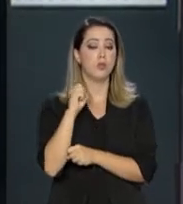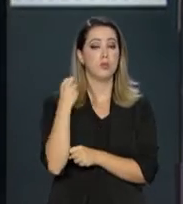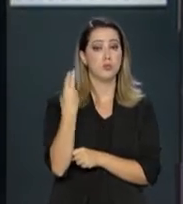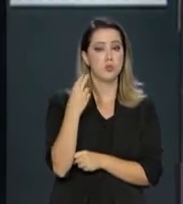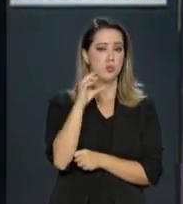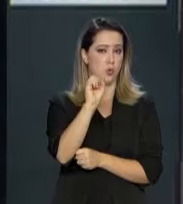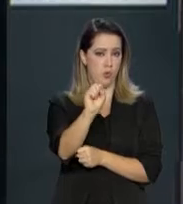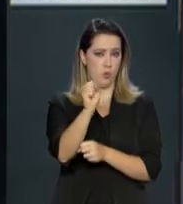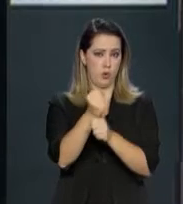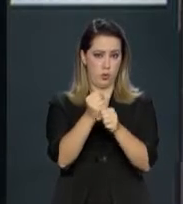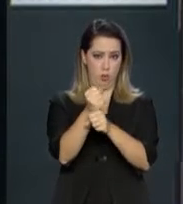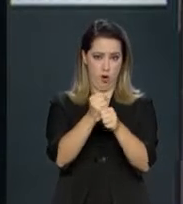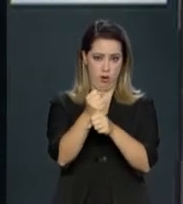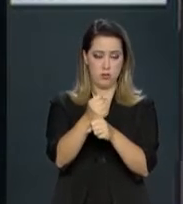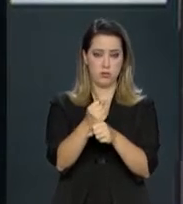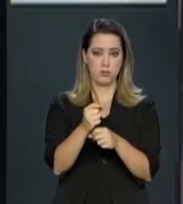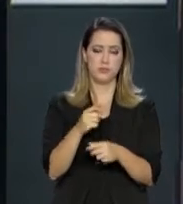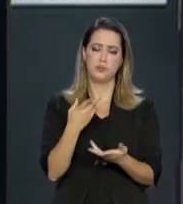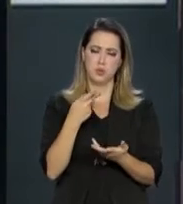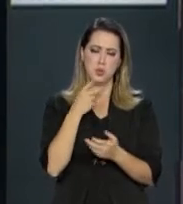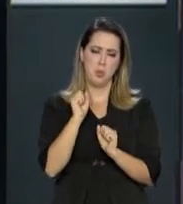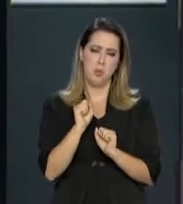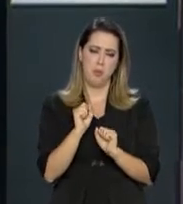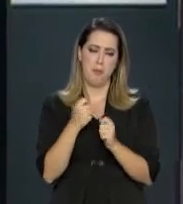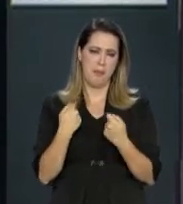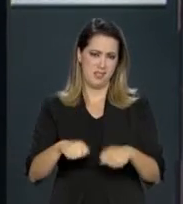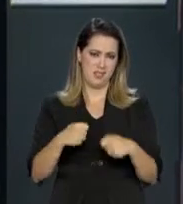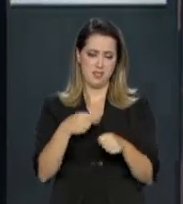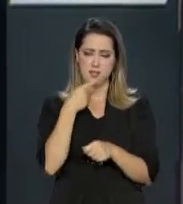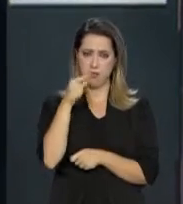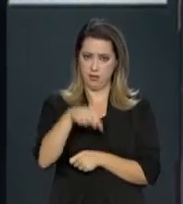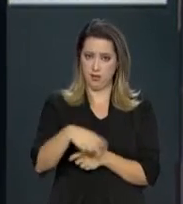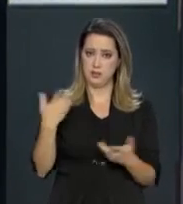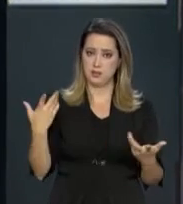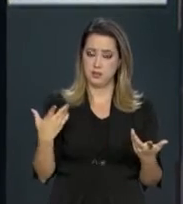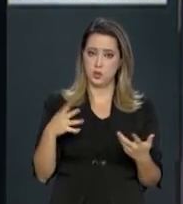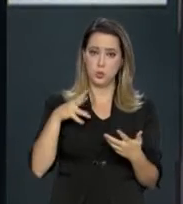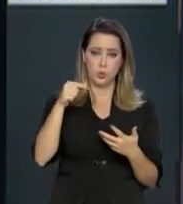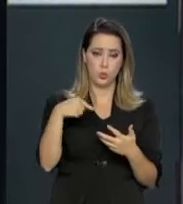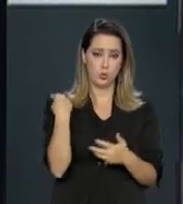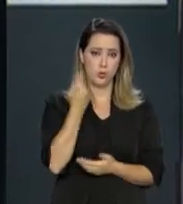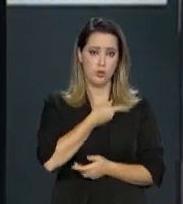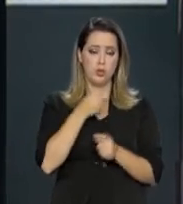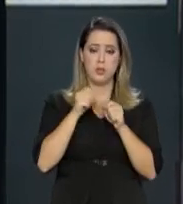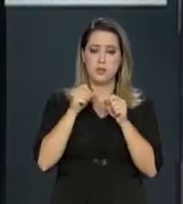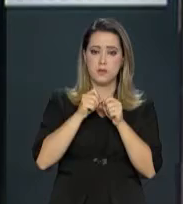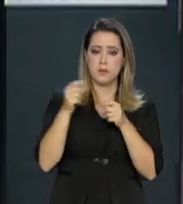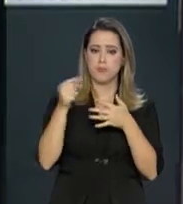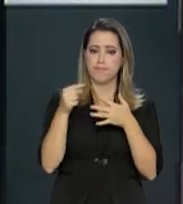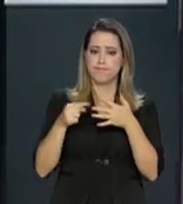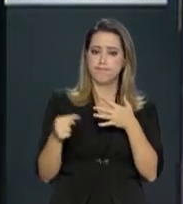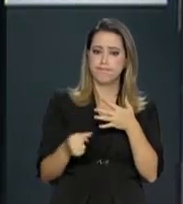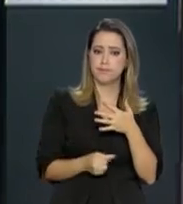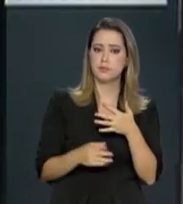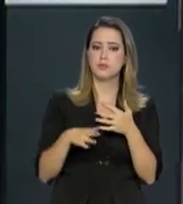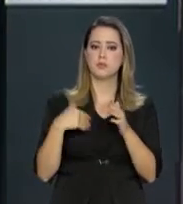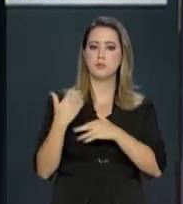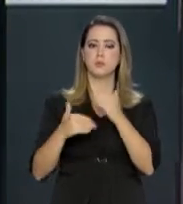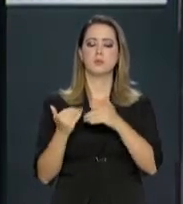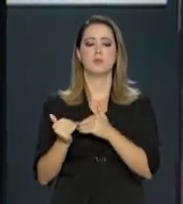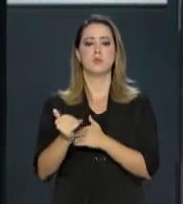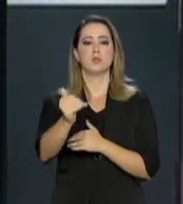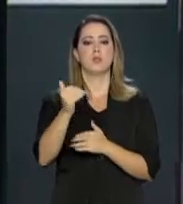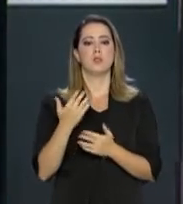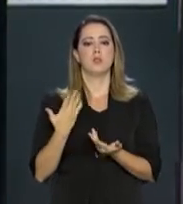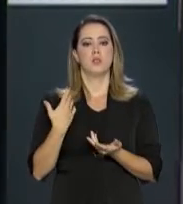8 anos, será que vale a pena relatar tudo o que foi feito ao longo